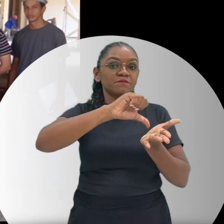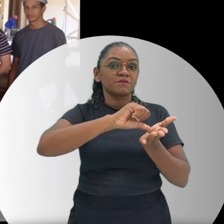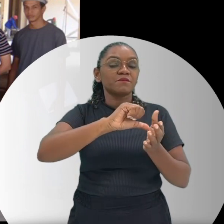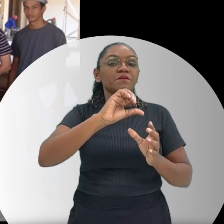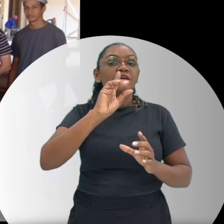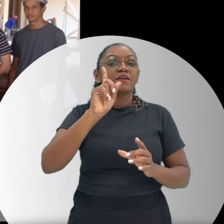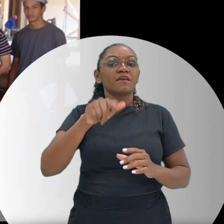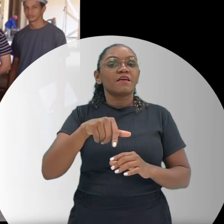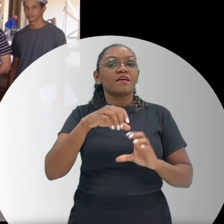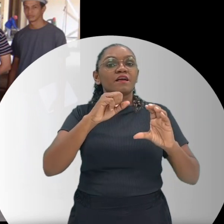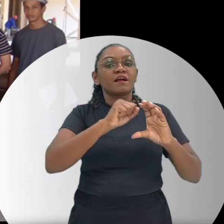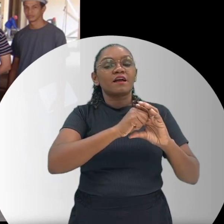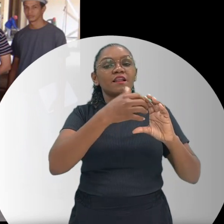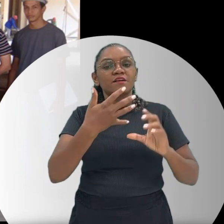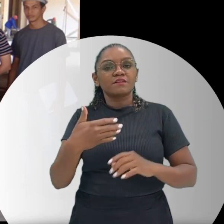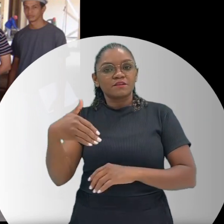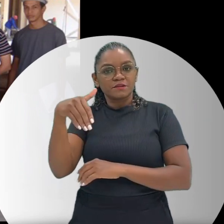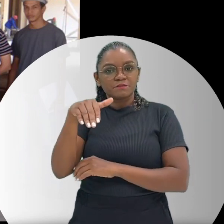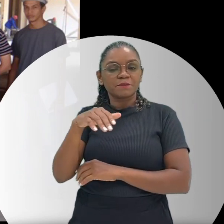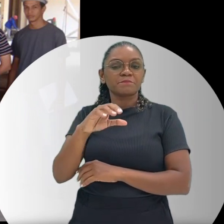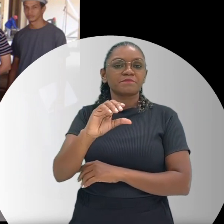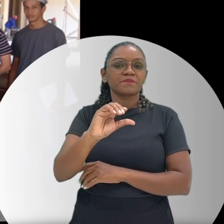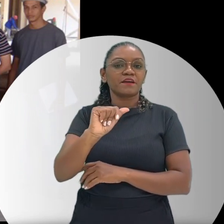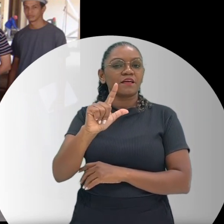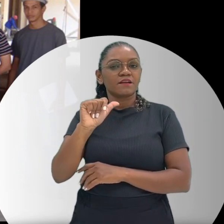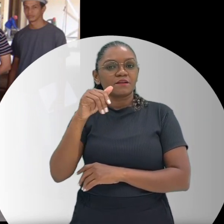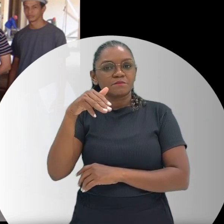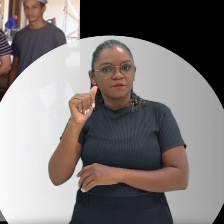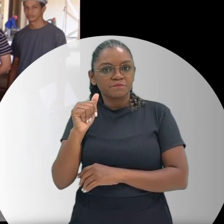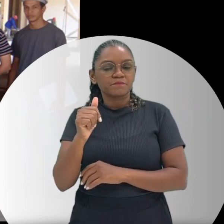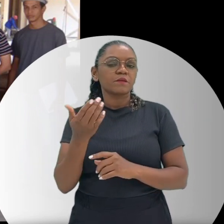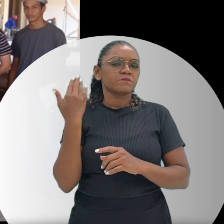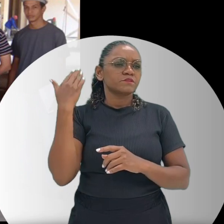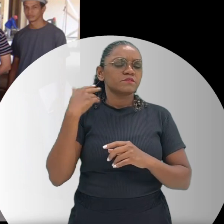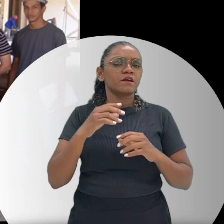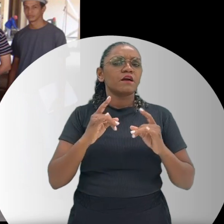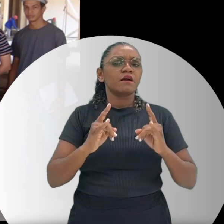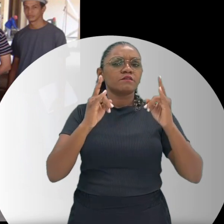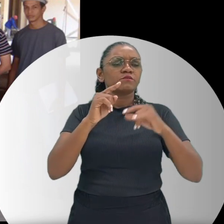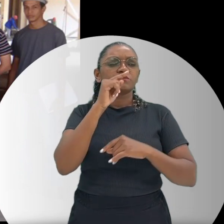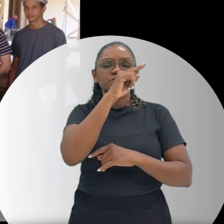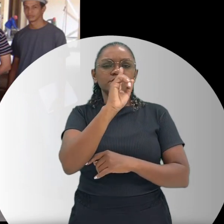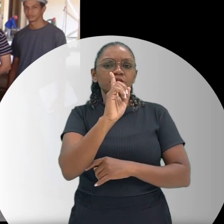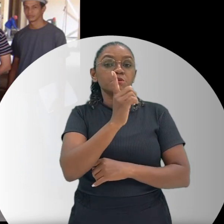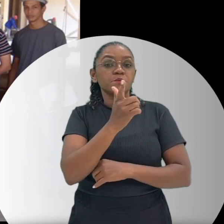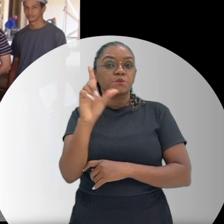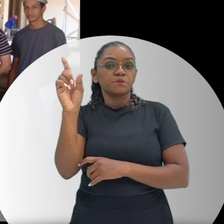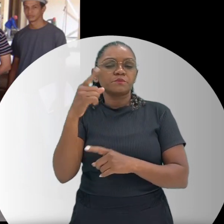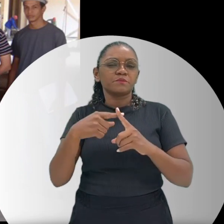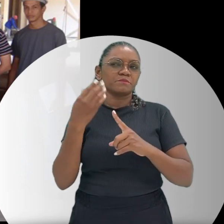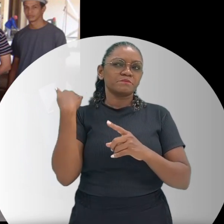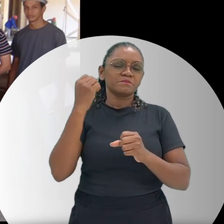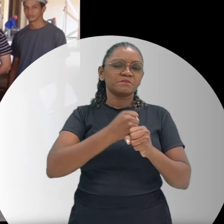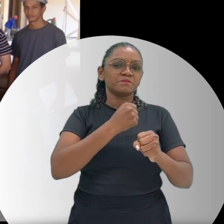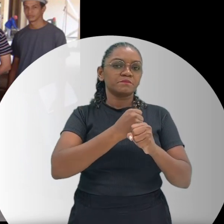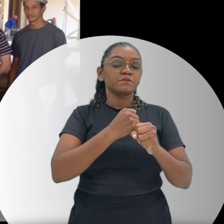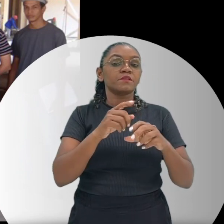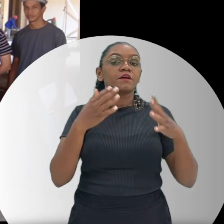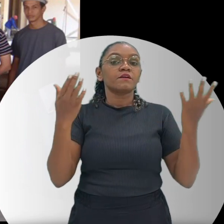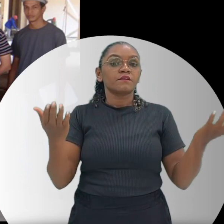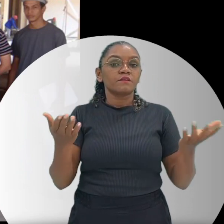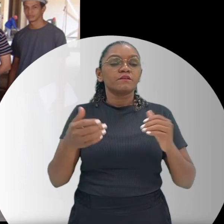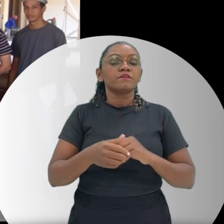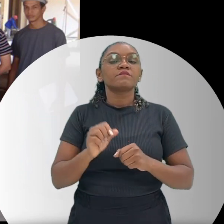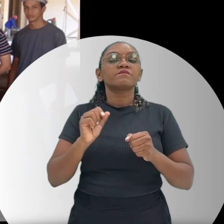eu ingressei em 2012, tudo era muito novo. A gente não usava aquele prédio que hoje é o Campus Calama, ele estava em construção. Né? Nós uhum. estávamos